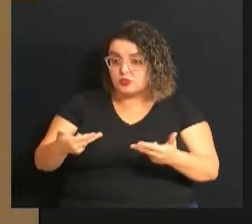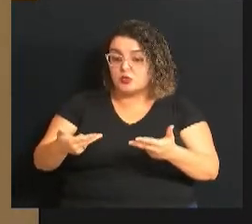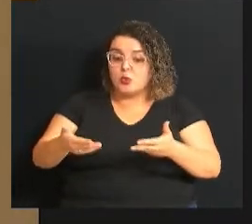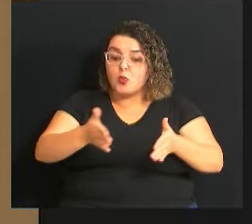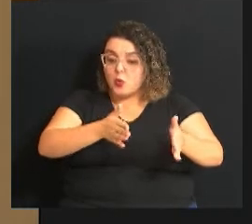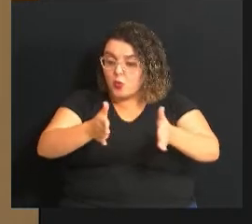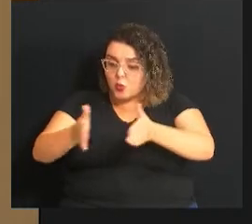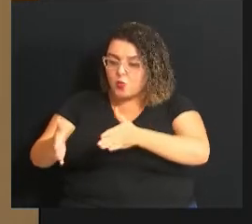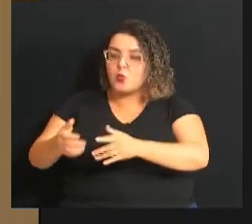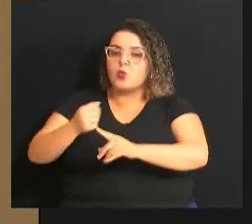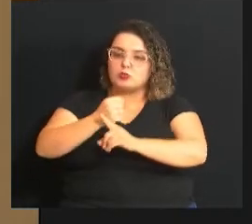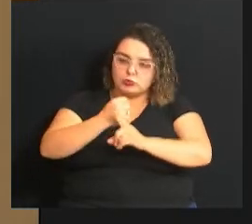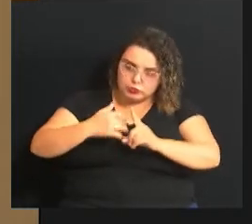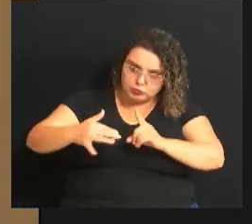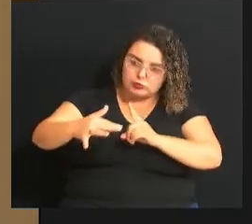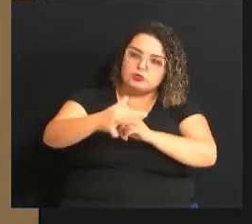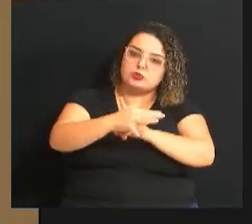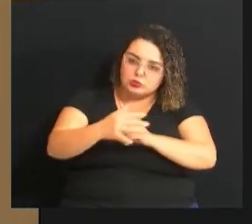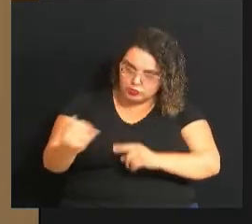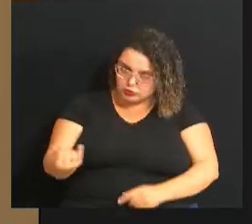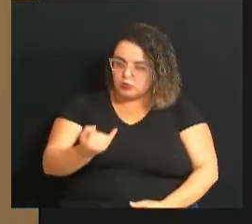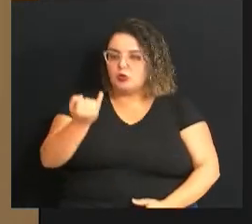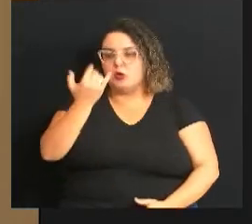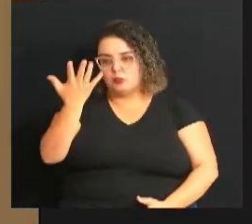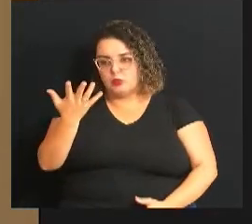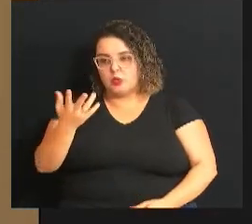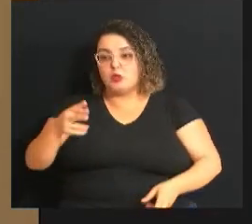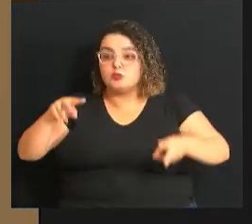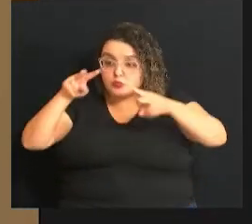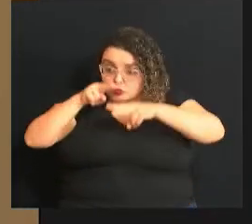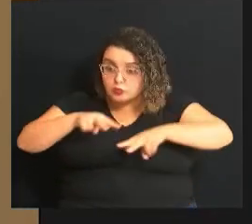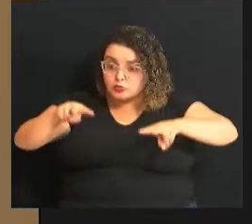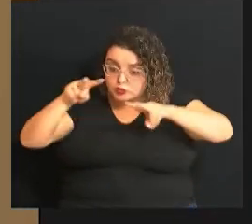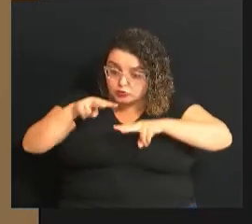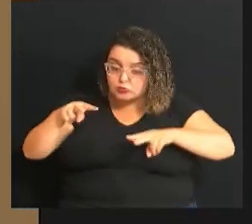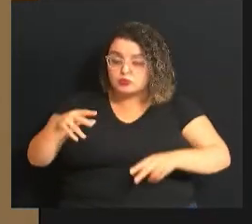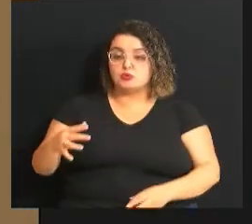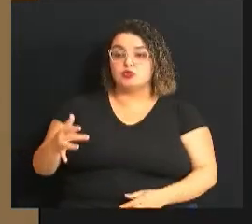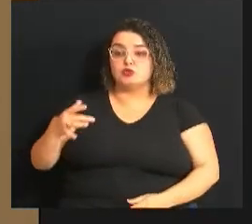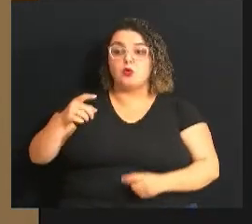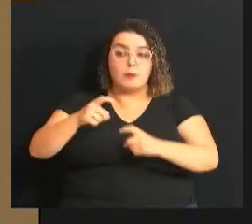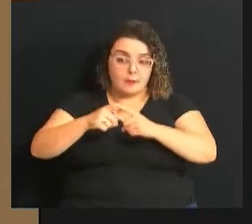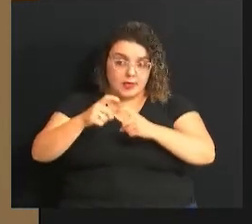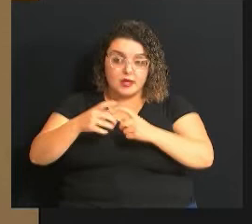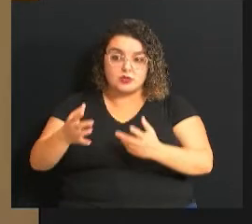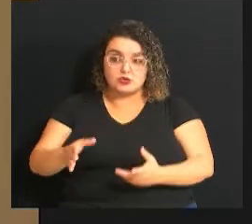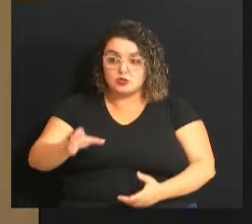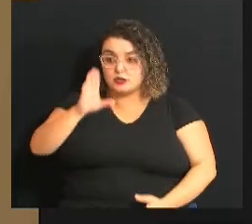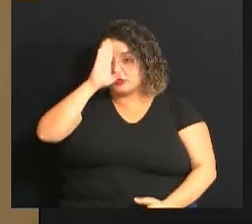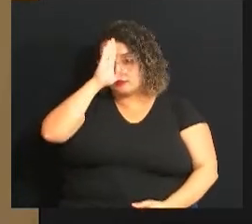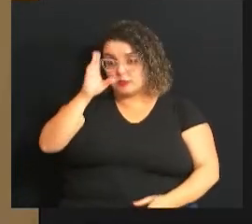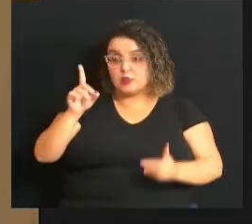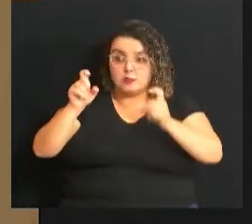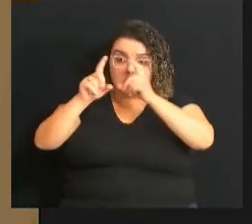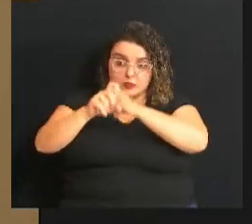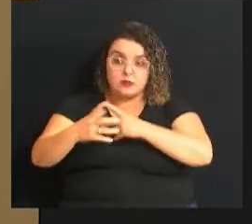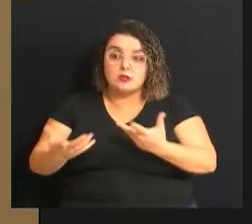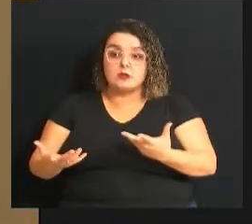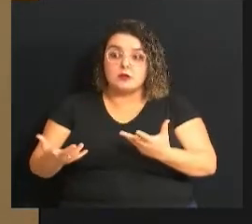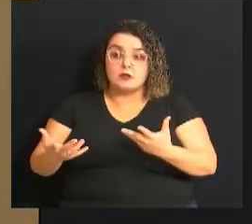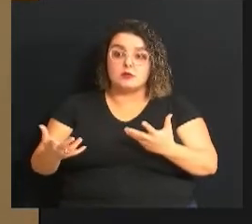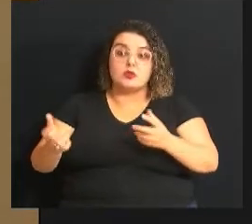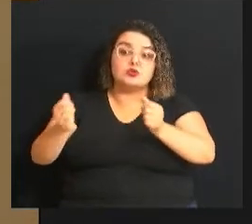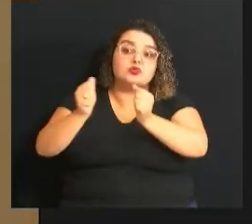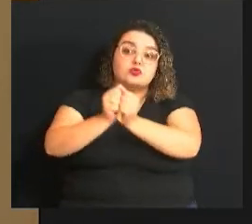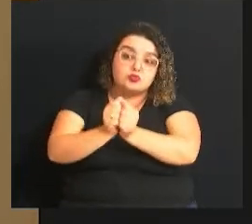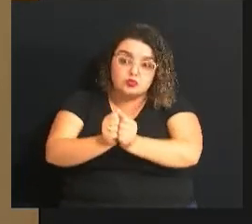social acaba sendo importante. Do ponto de vista médico, né, as principais complicações vão estar associadas principalmente com o